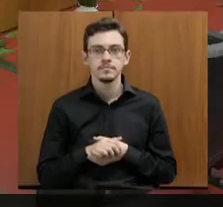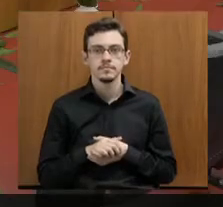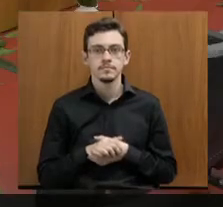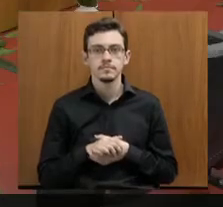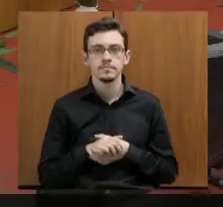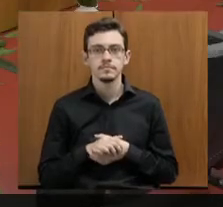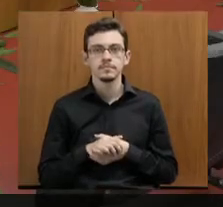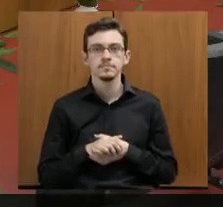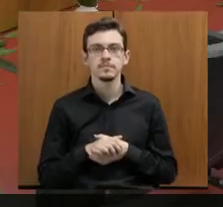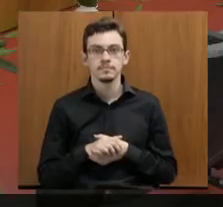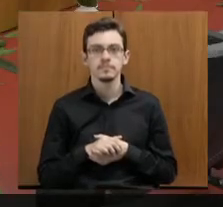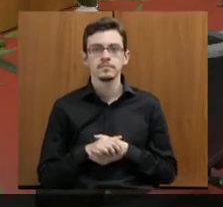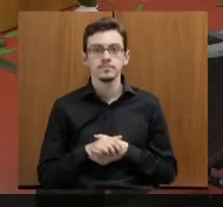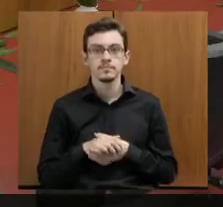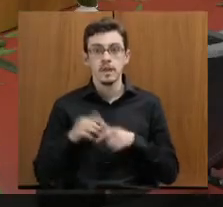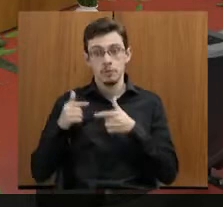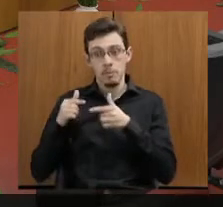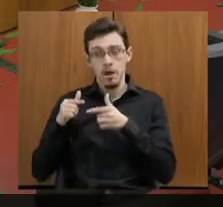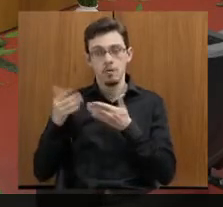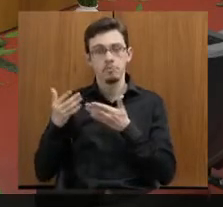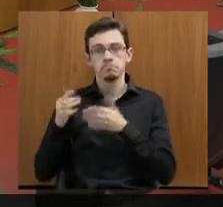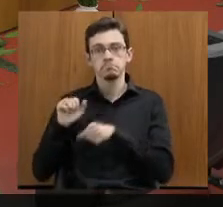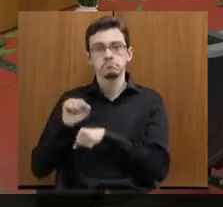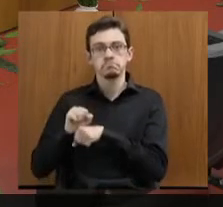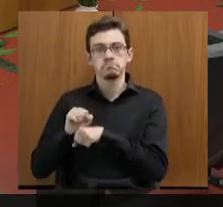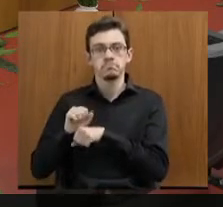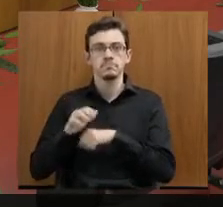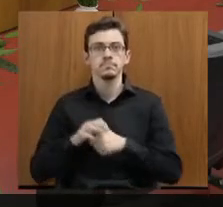trabalhos estão suspensos e